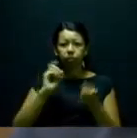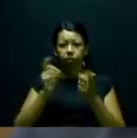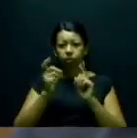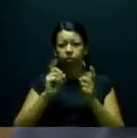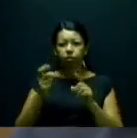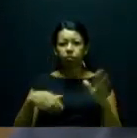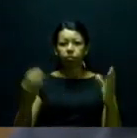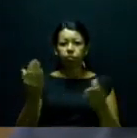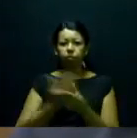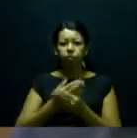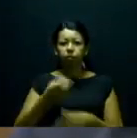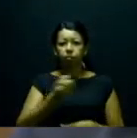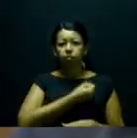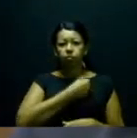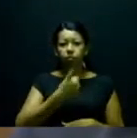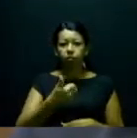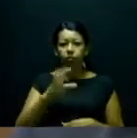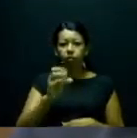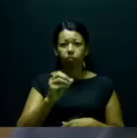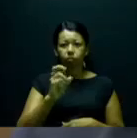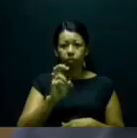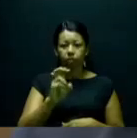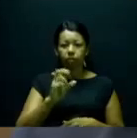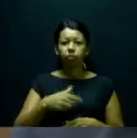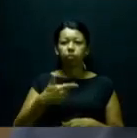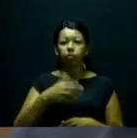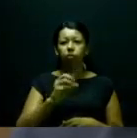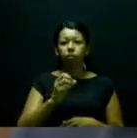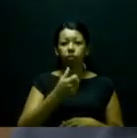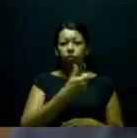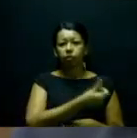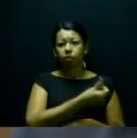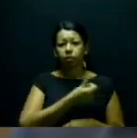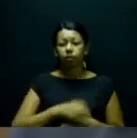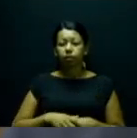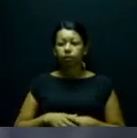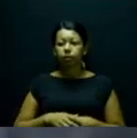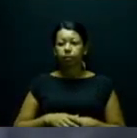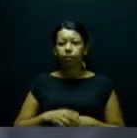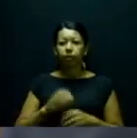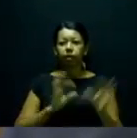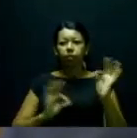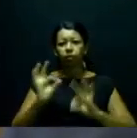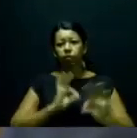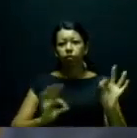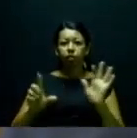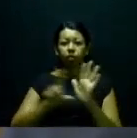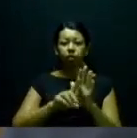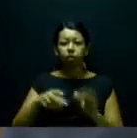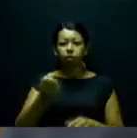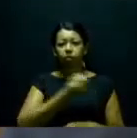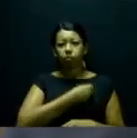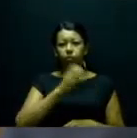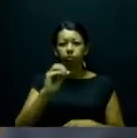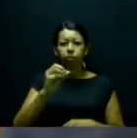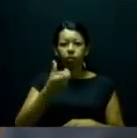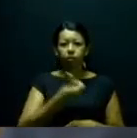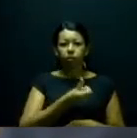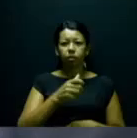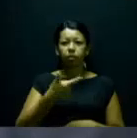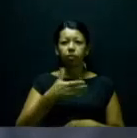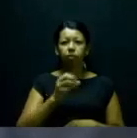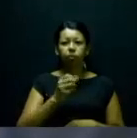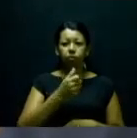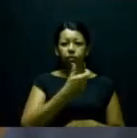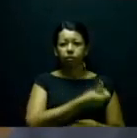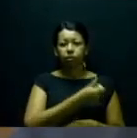o processo número 105 de 2016, projeto de lei número 06 de 2016,